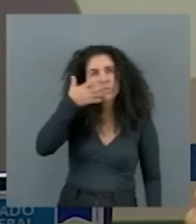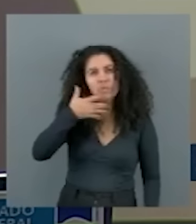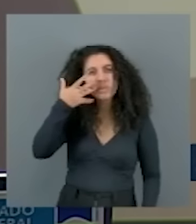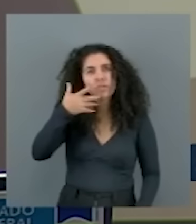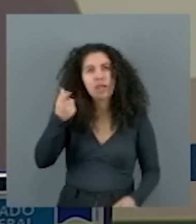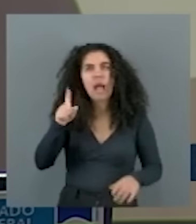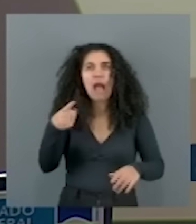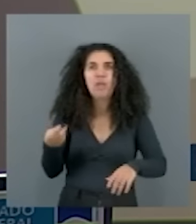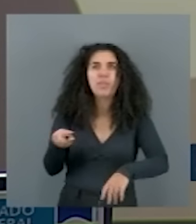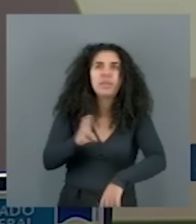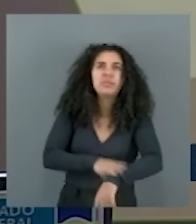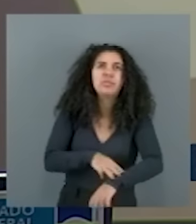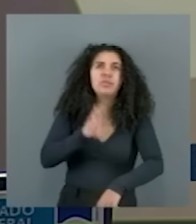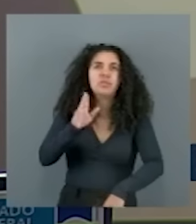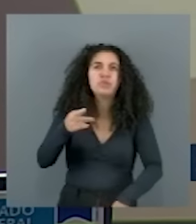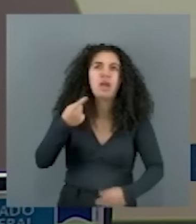diálogo,